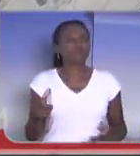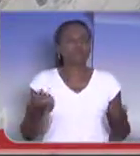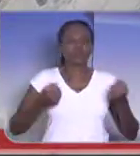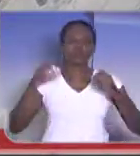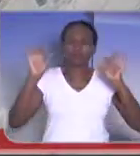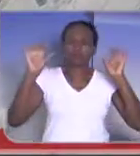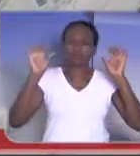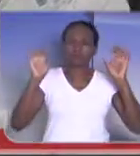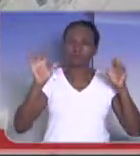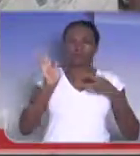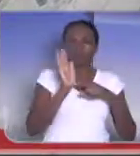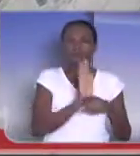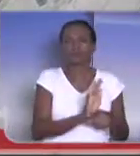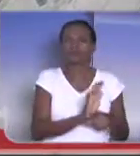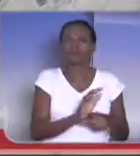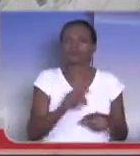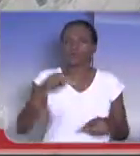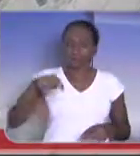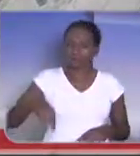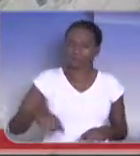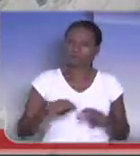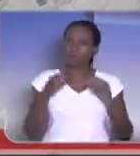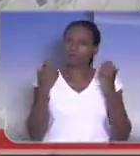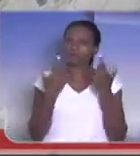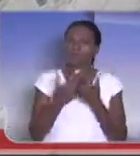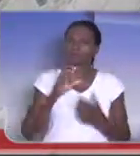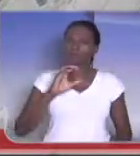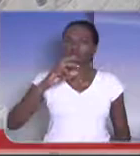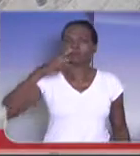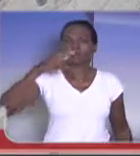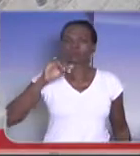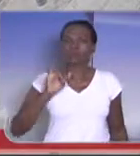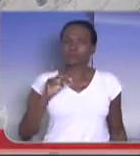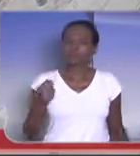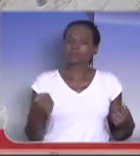uma CPI nessa casa para investigar essas